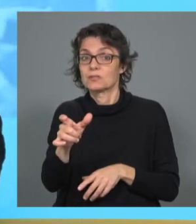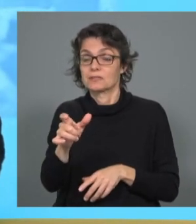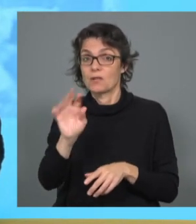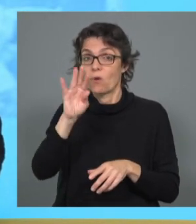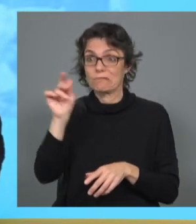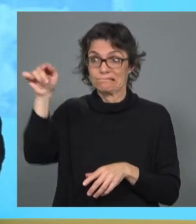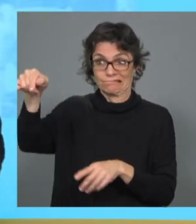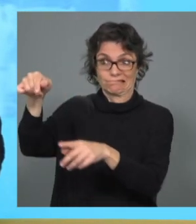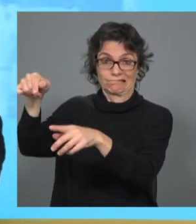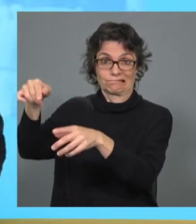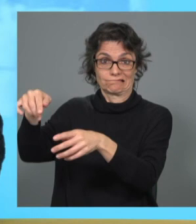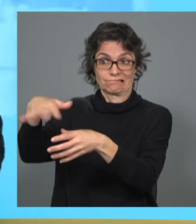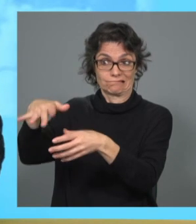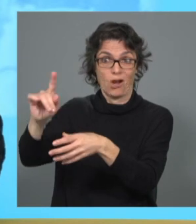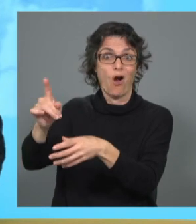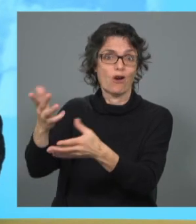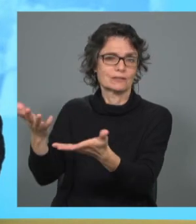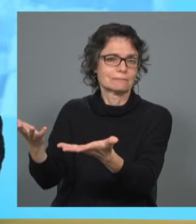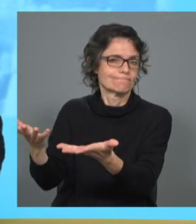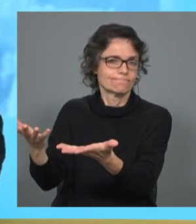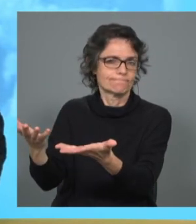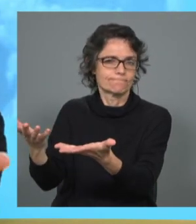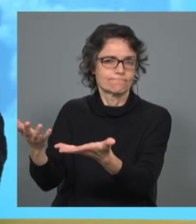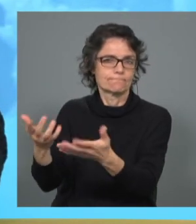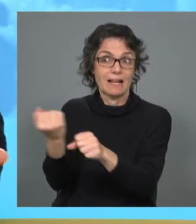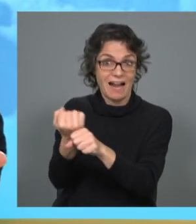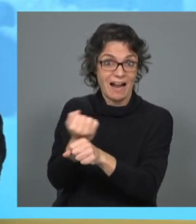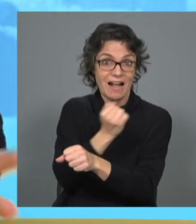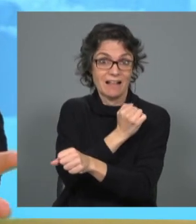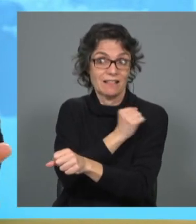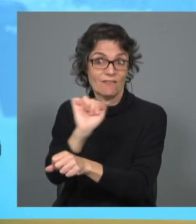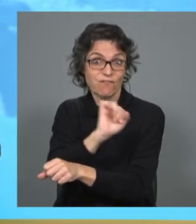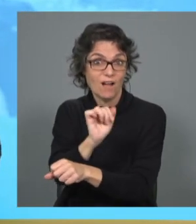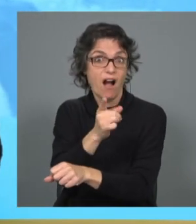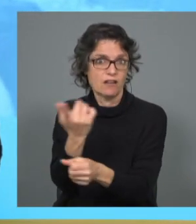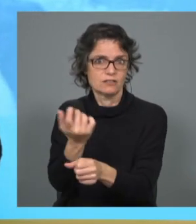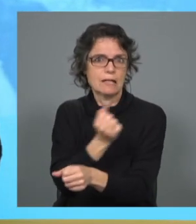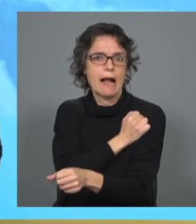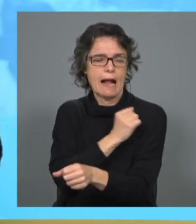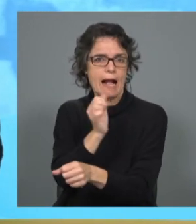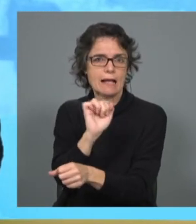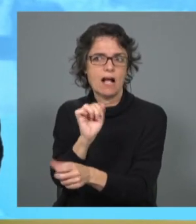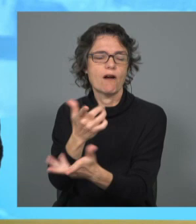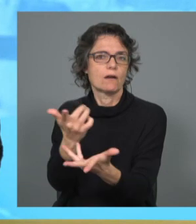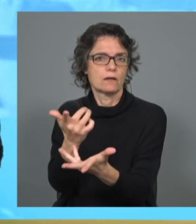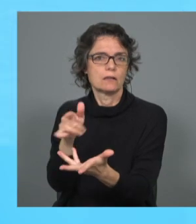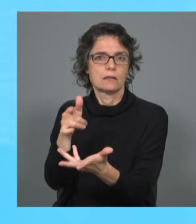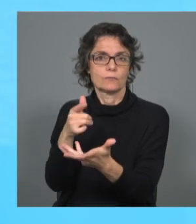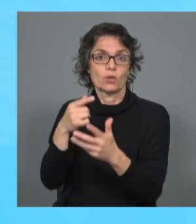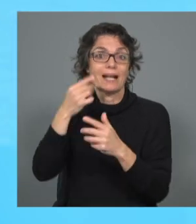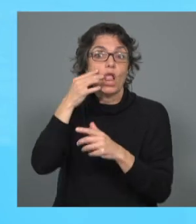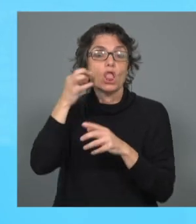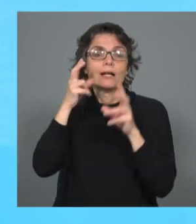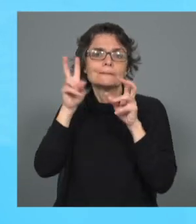para onde voltar, não é? Da sua casa, do seu trabalho, da normalidade que tinham antes, não é? E essa própria duração